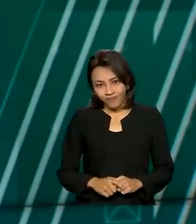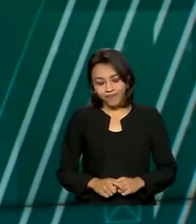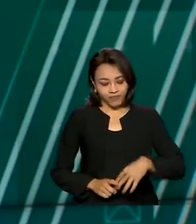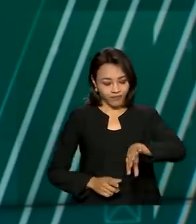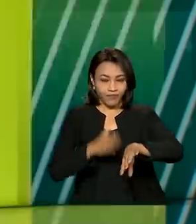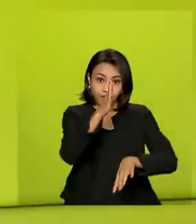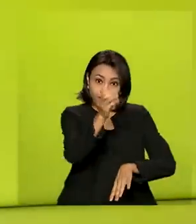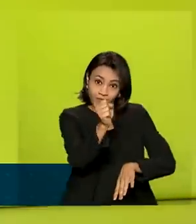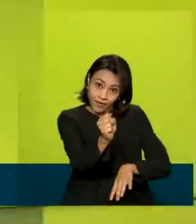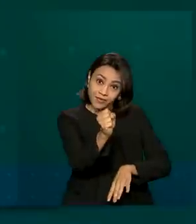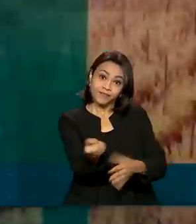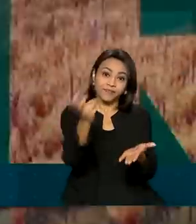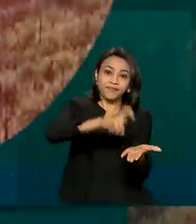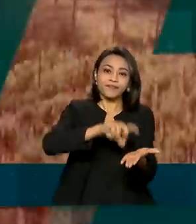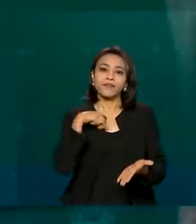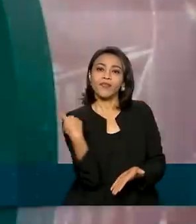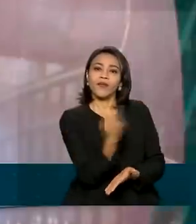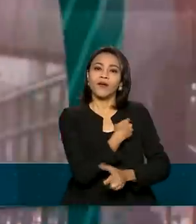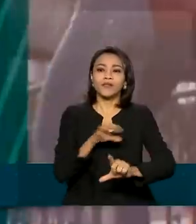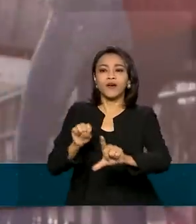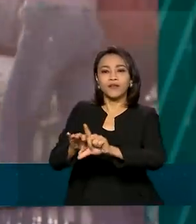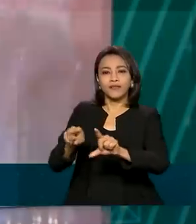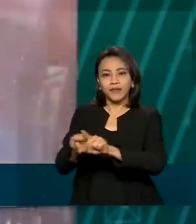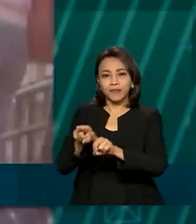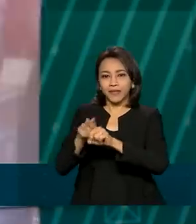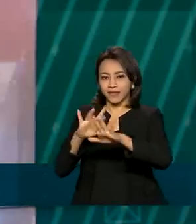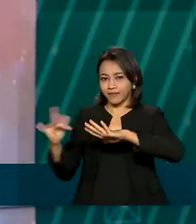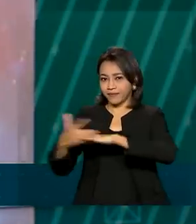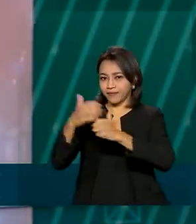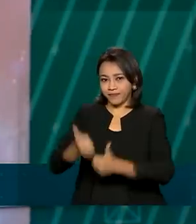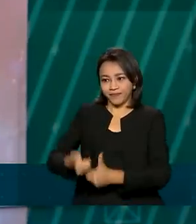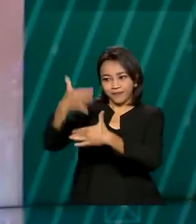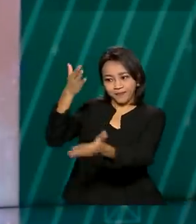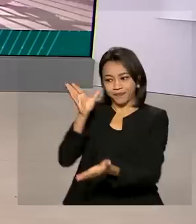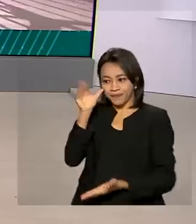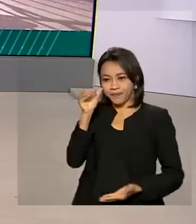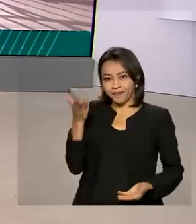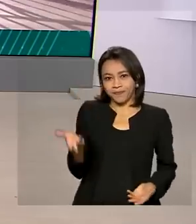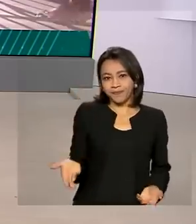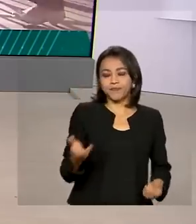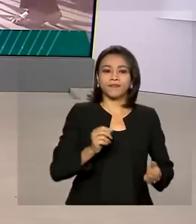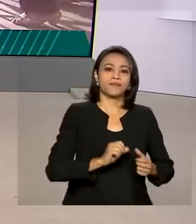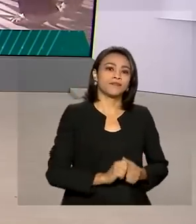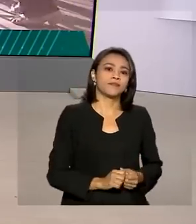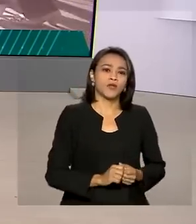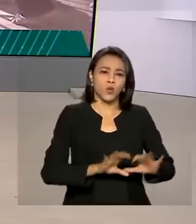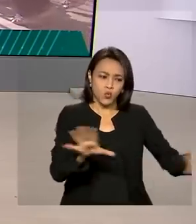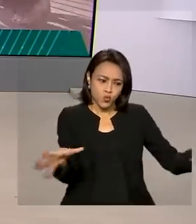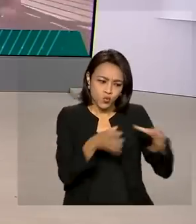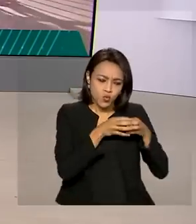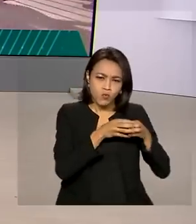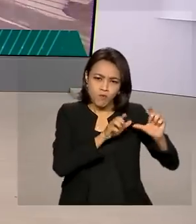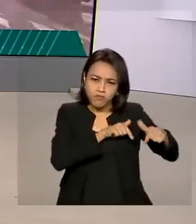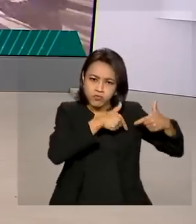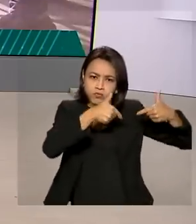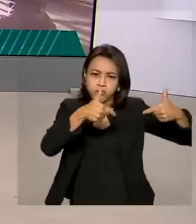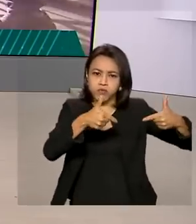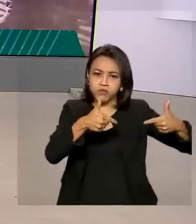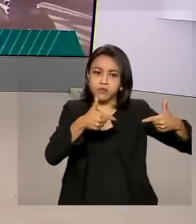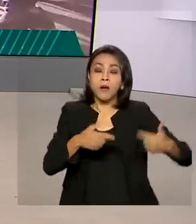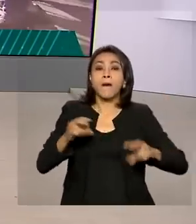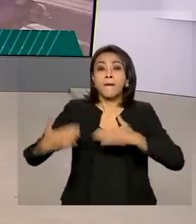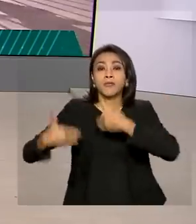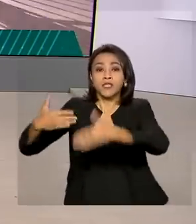há 8 horas da manhã nós estamos ao vivo também pelas redes sociais uma força-tarefa do Ministério da Justiça